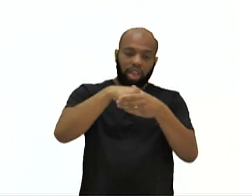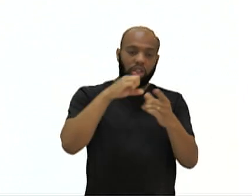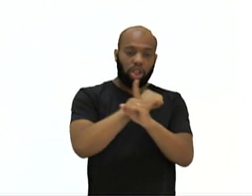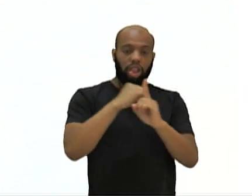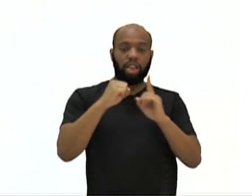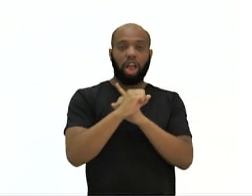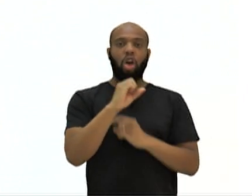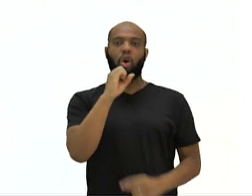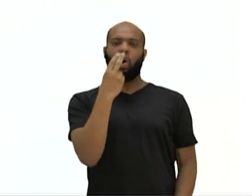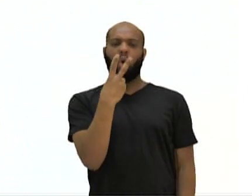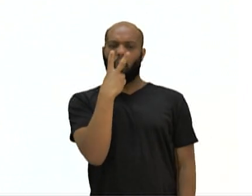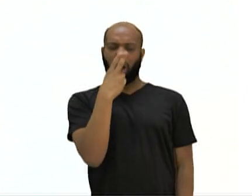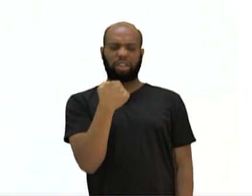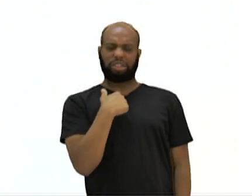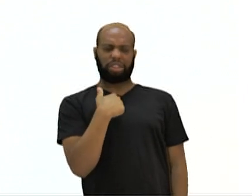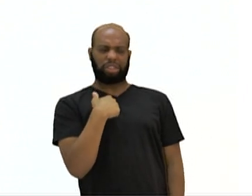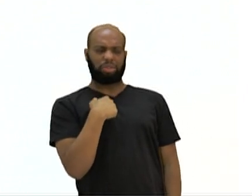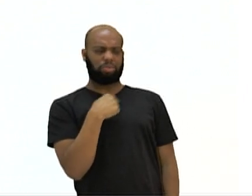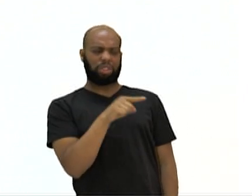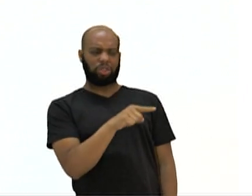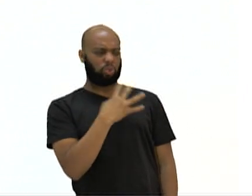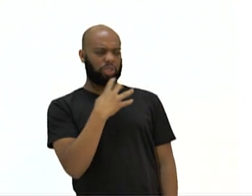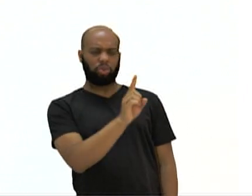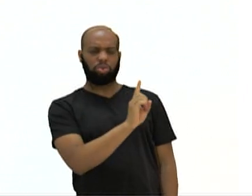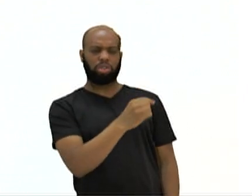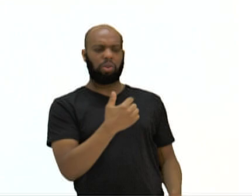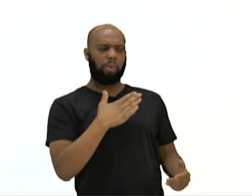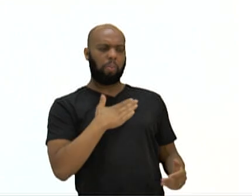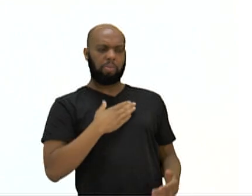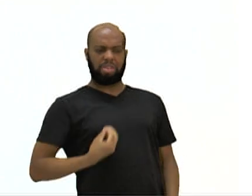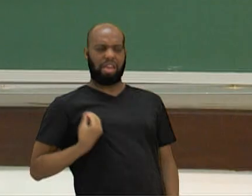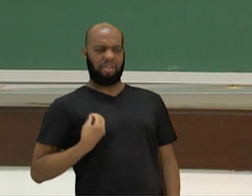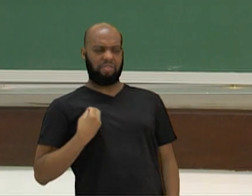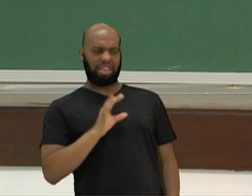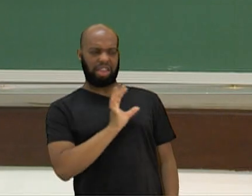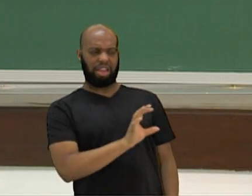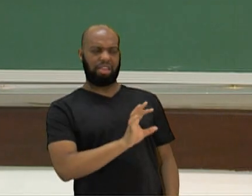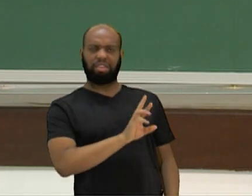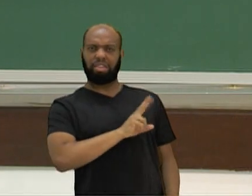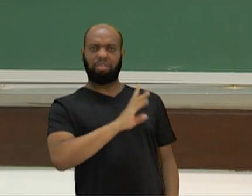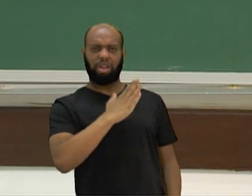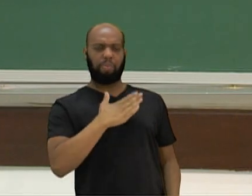está fora da sua realidade. Então, eu estou tão